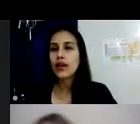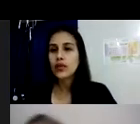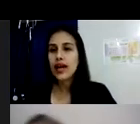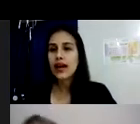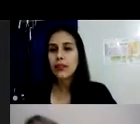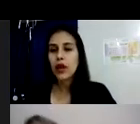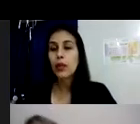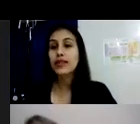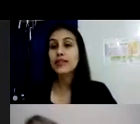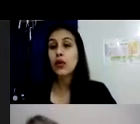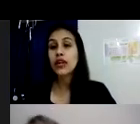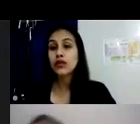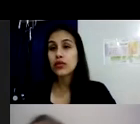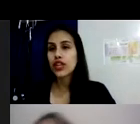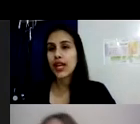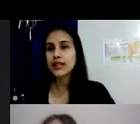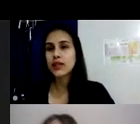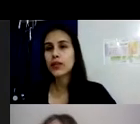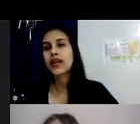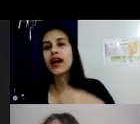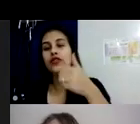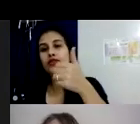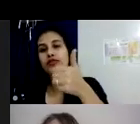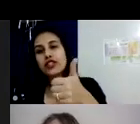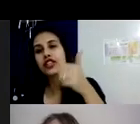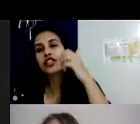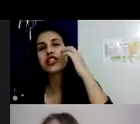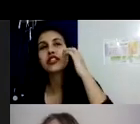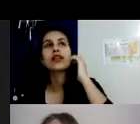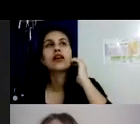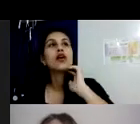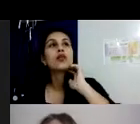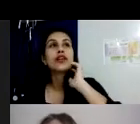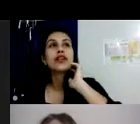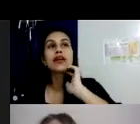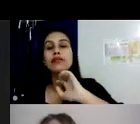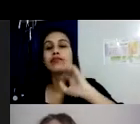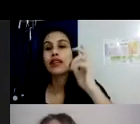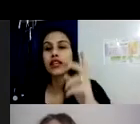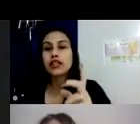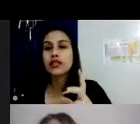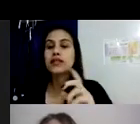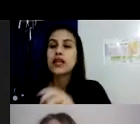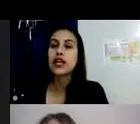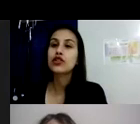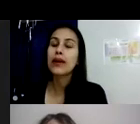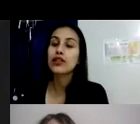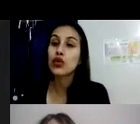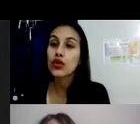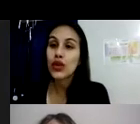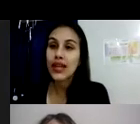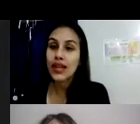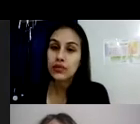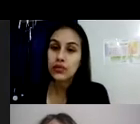podem aumentar o risco de quedas, porque causam vertigens, porque deixa esse paciente